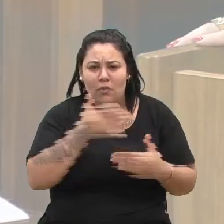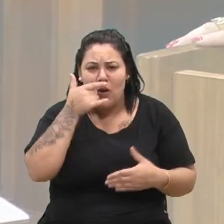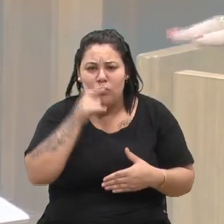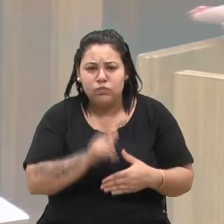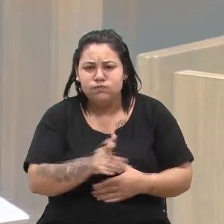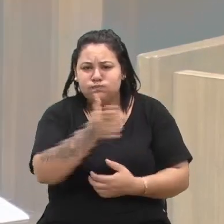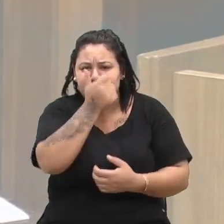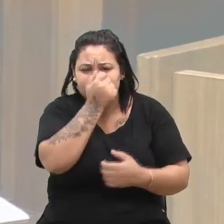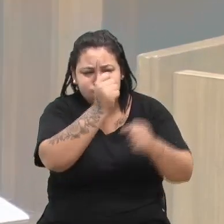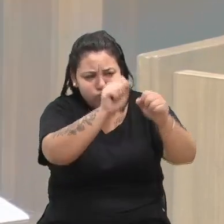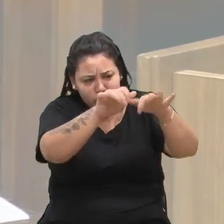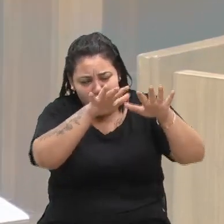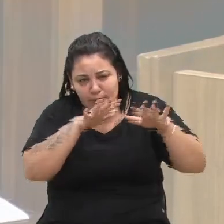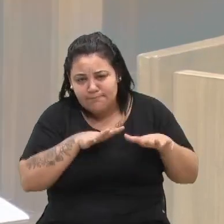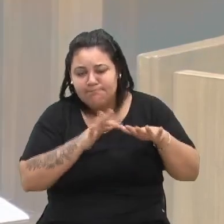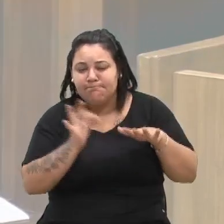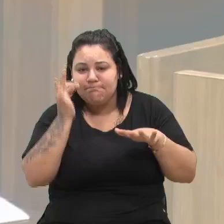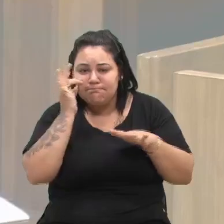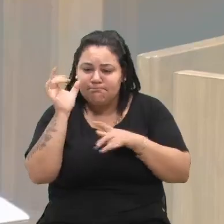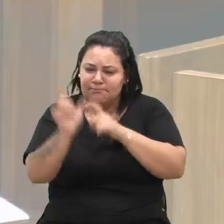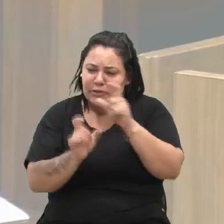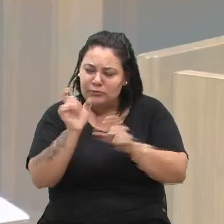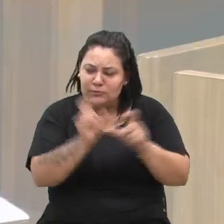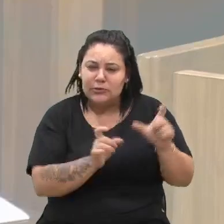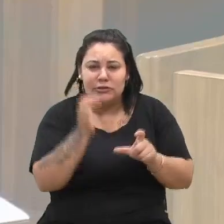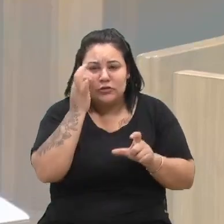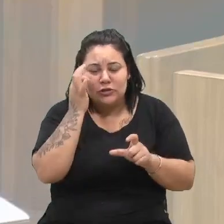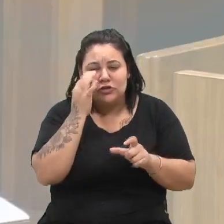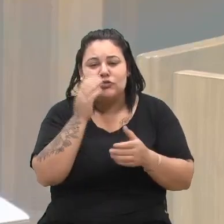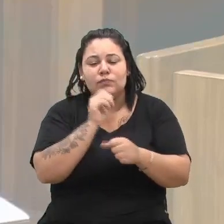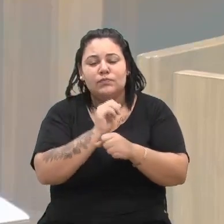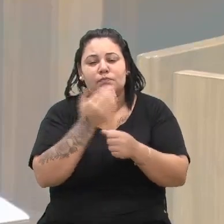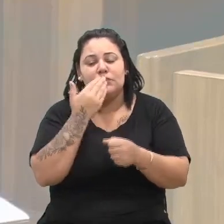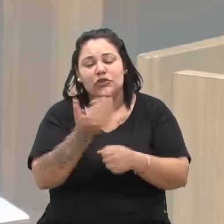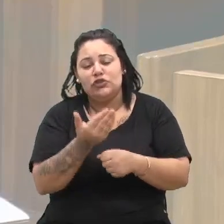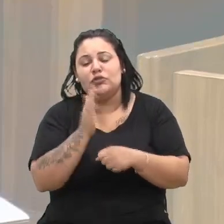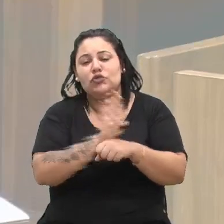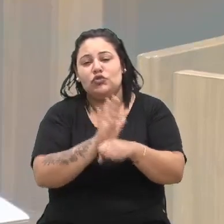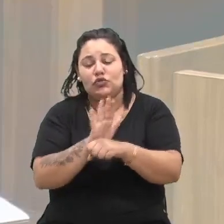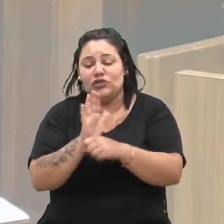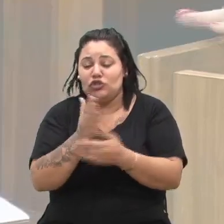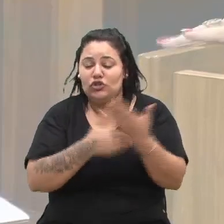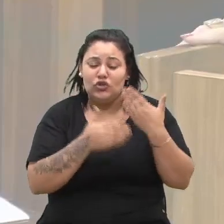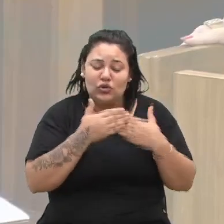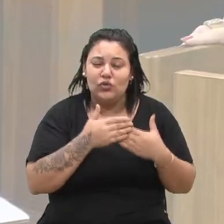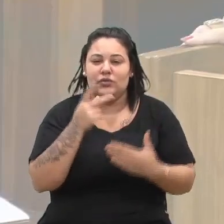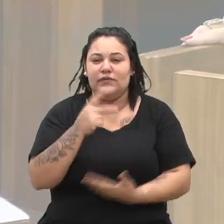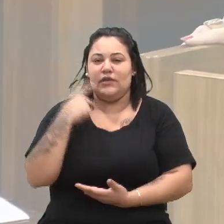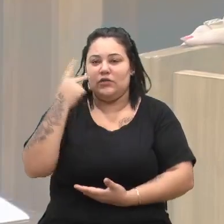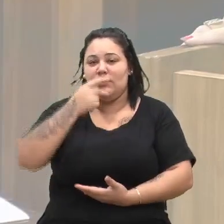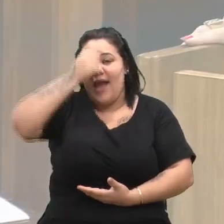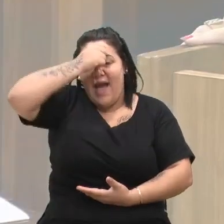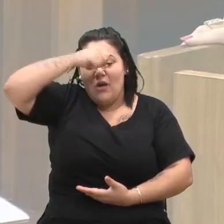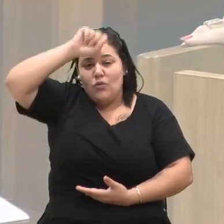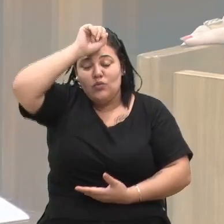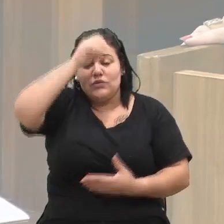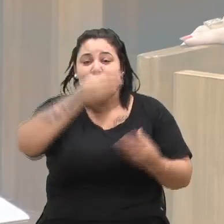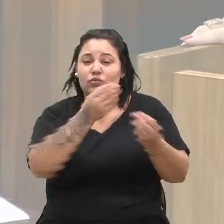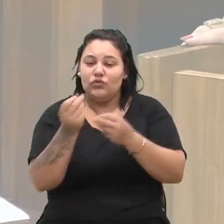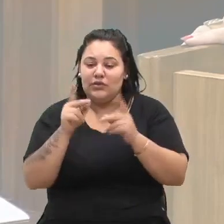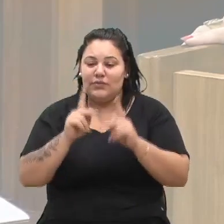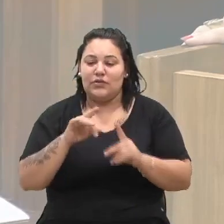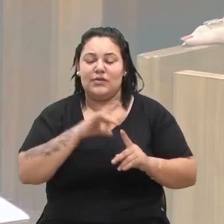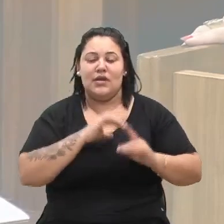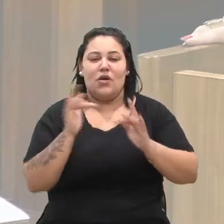conta com o auxílio, a ajuda de todos e todas as vereadoras. A UX, que muita gente conversa, né, e fala